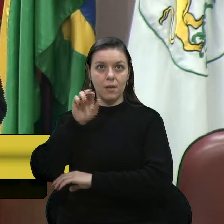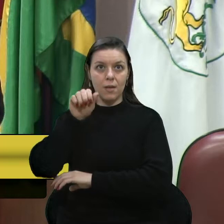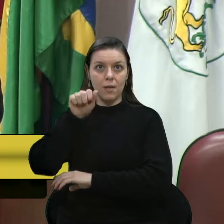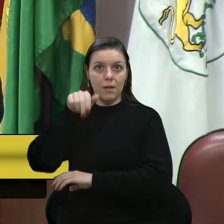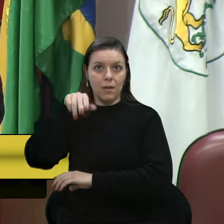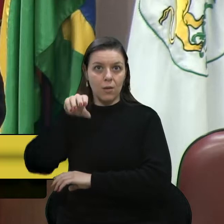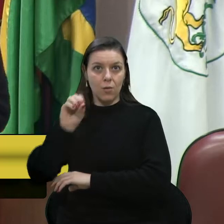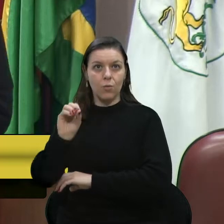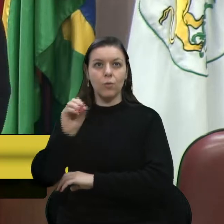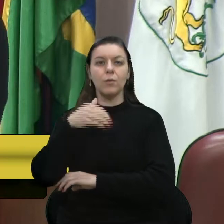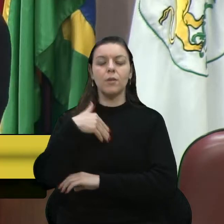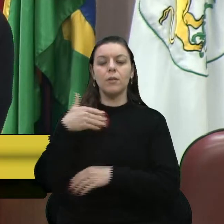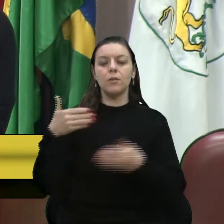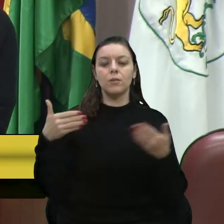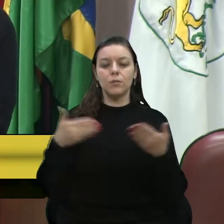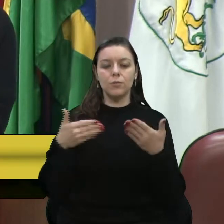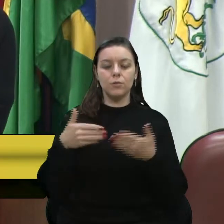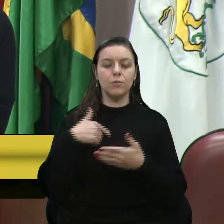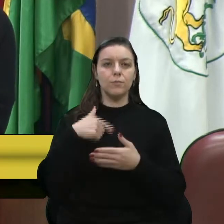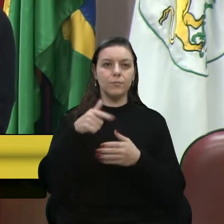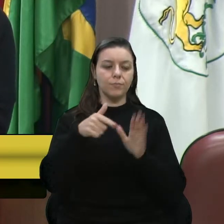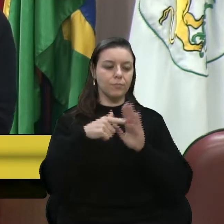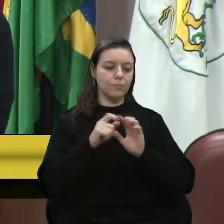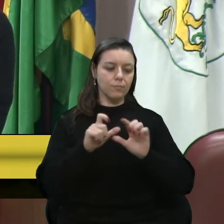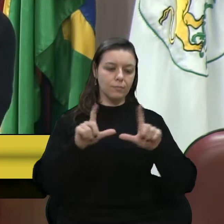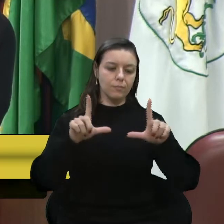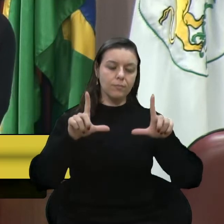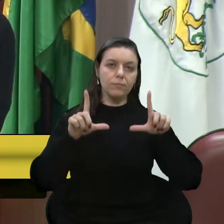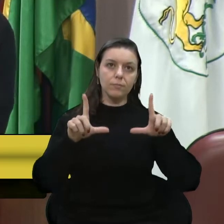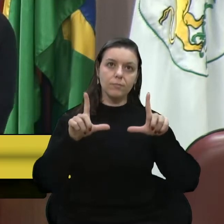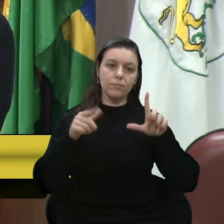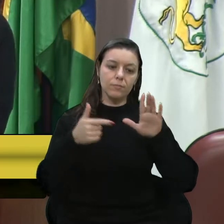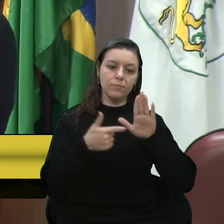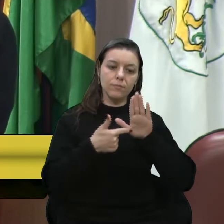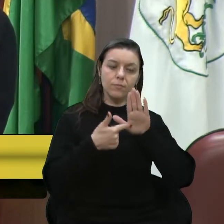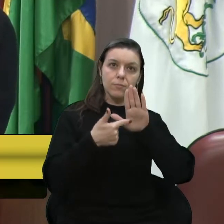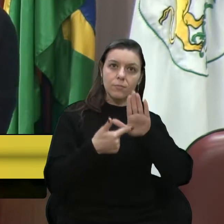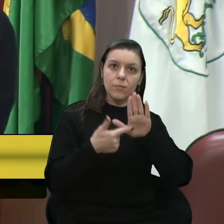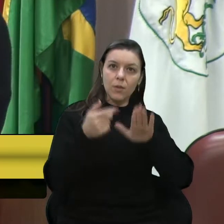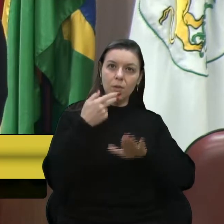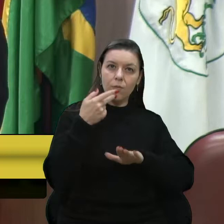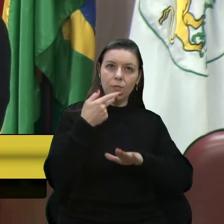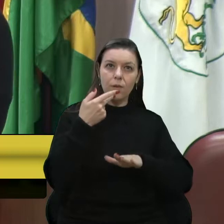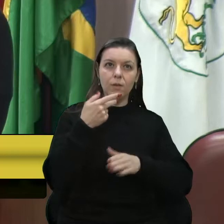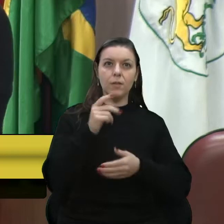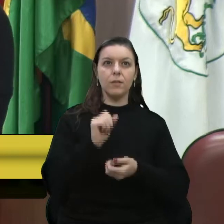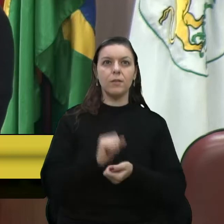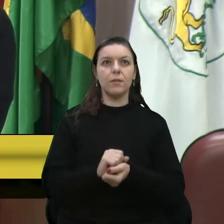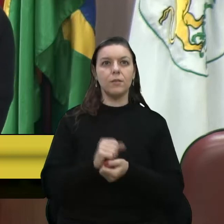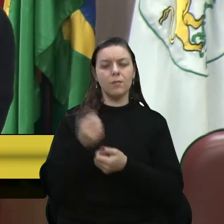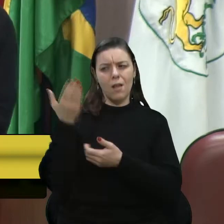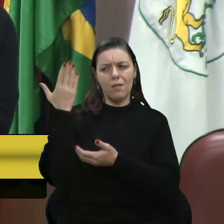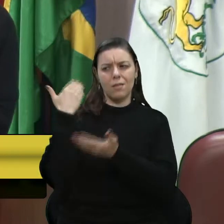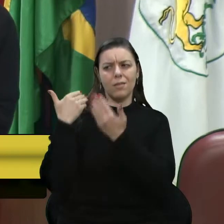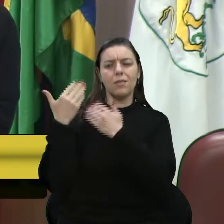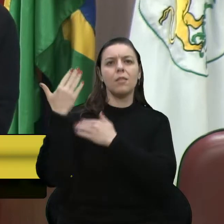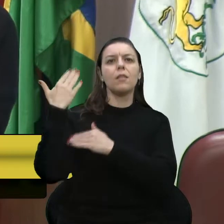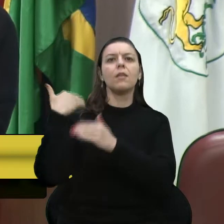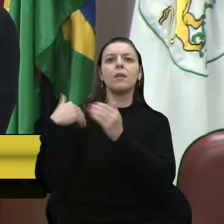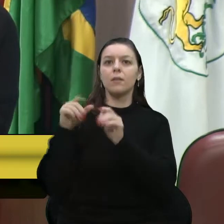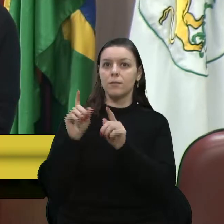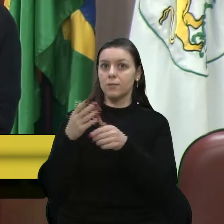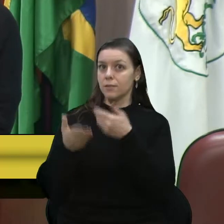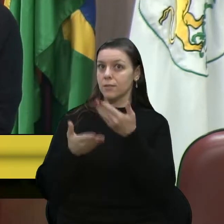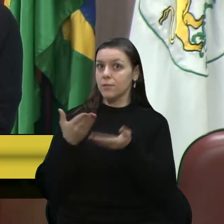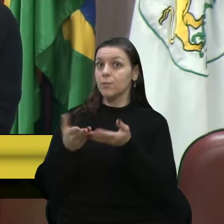aqui para vocês algumas imagens enquanto eu estiver falando da época em que o serviço